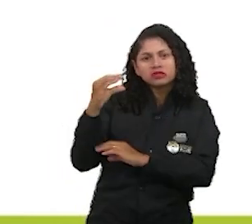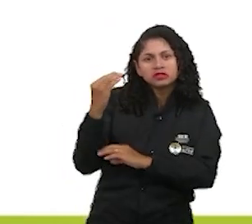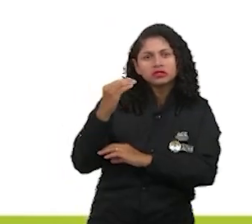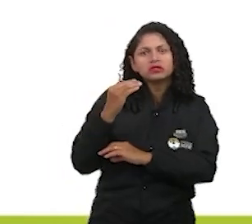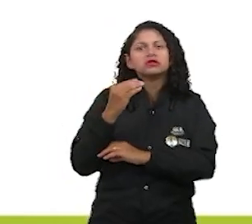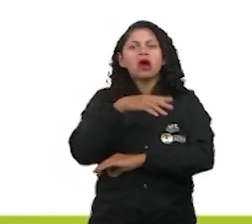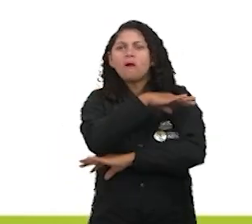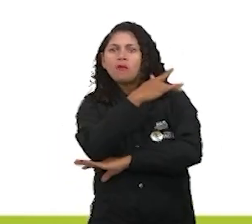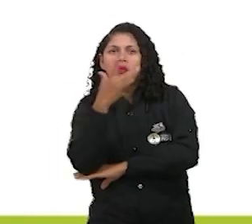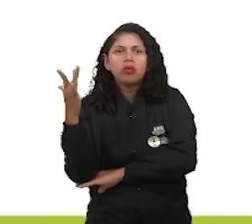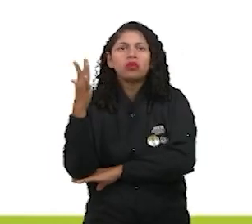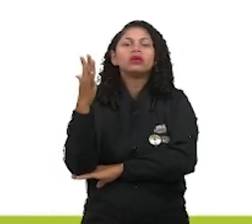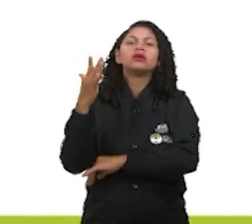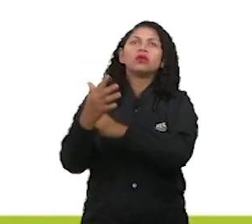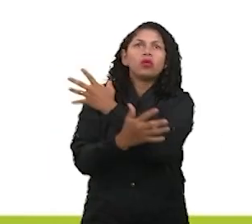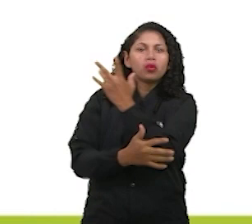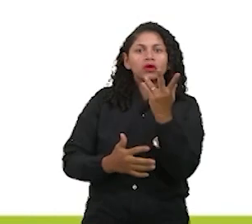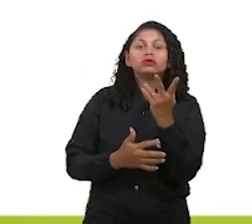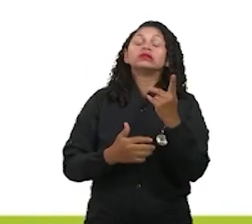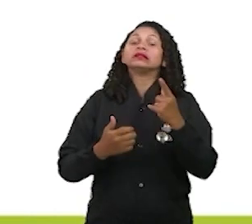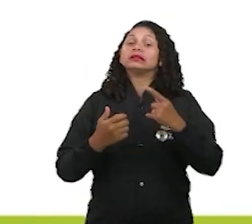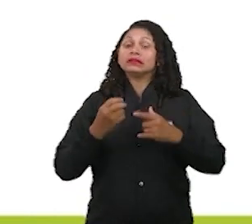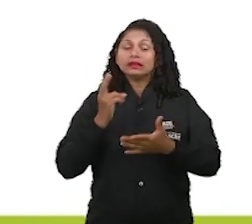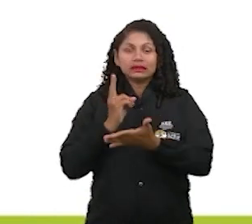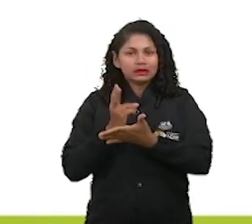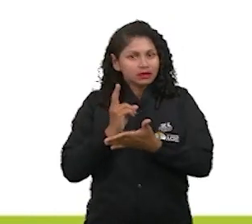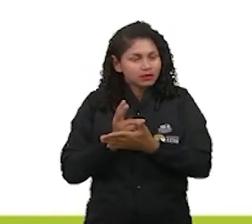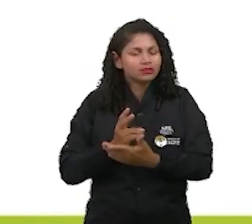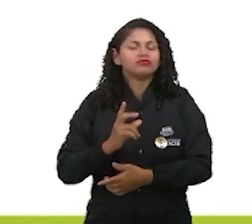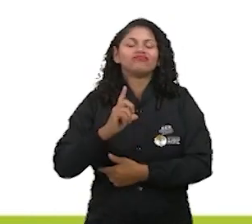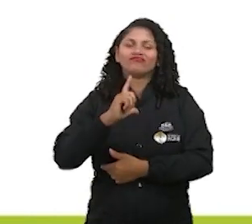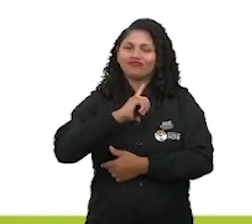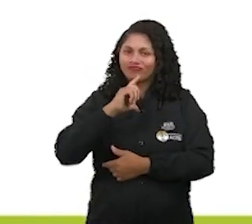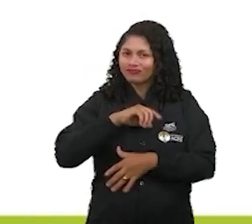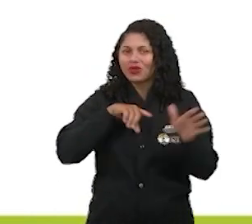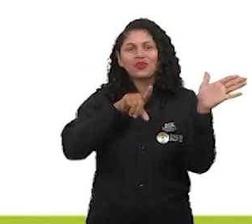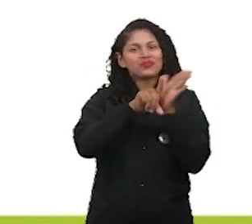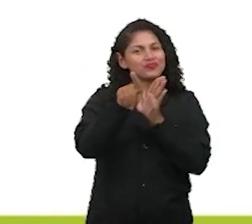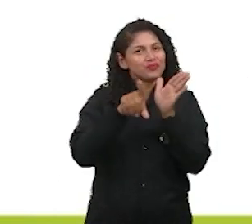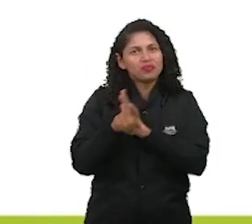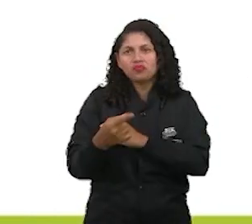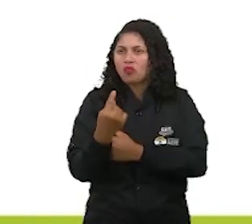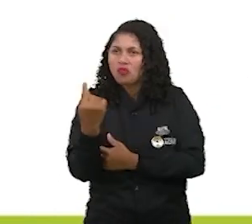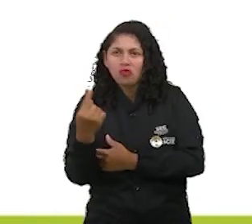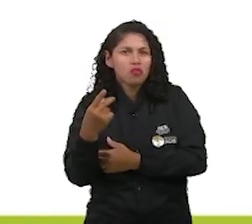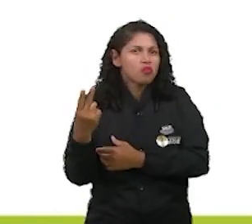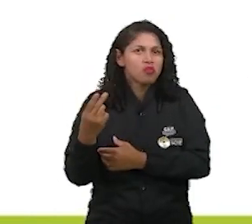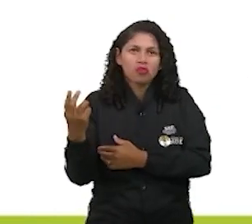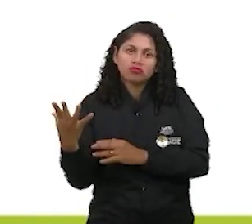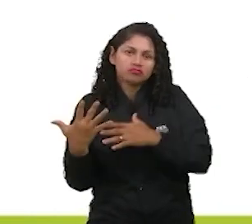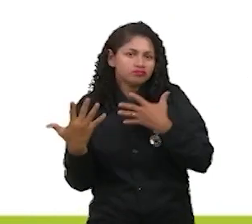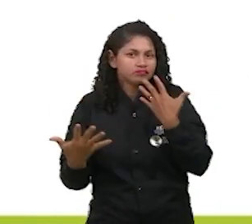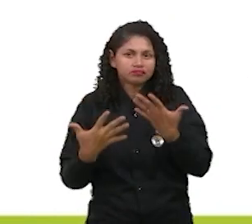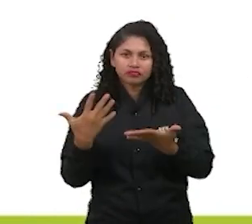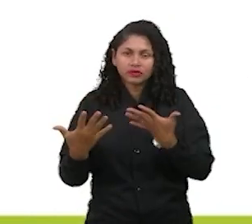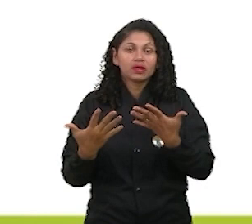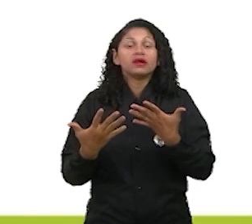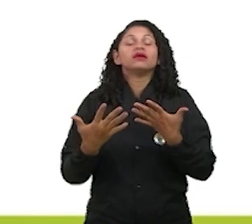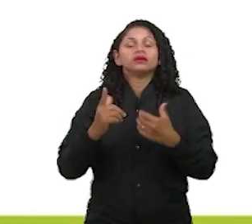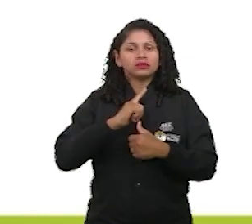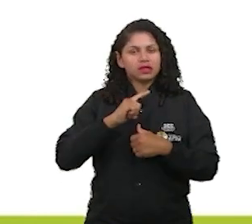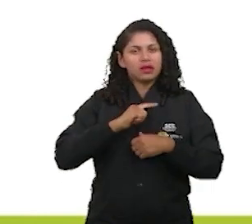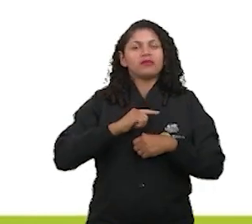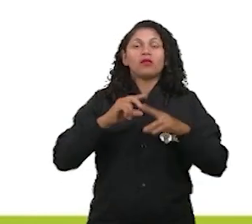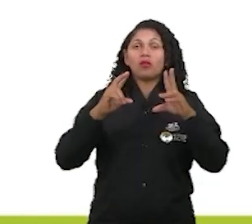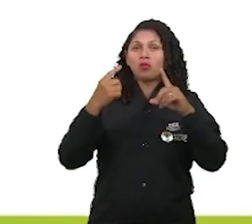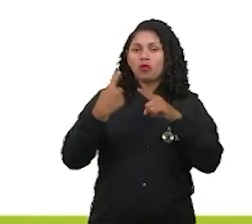Andrade, o queridinho do Enem, o que ele trabalha dentro das suas poesias? Temas infinitos, né?